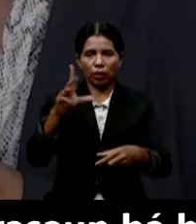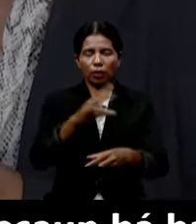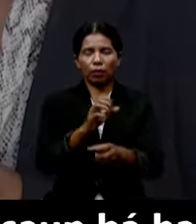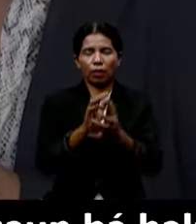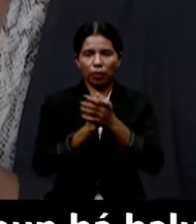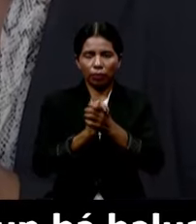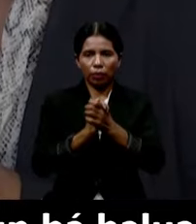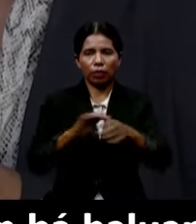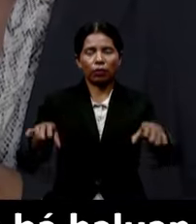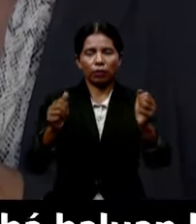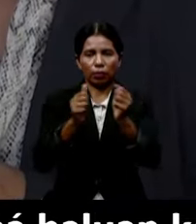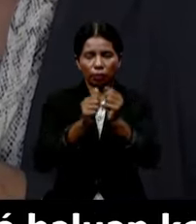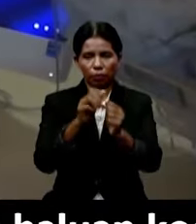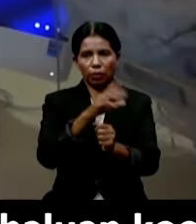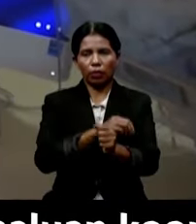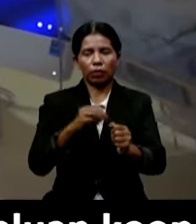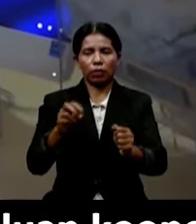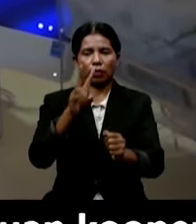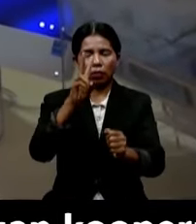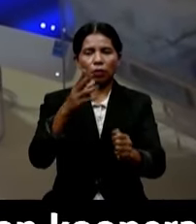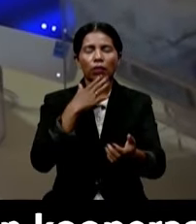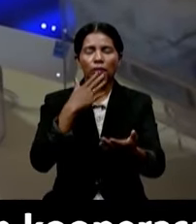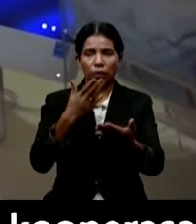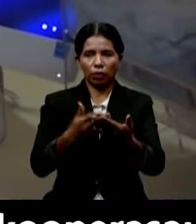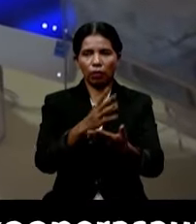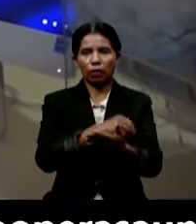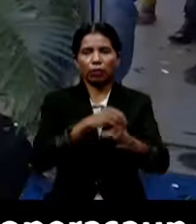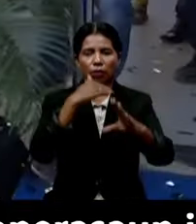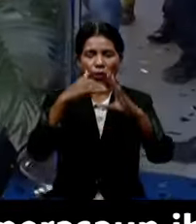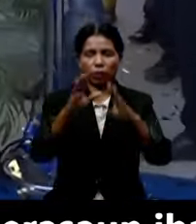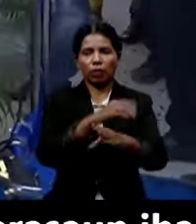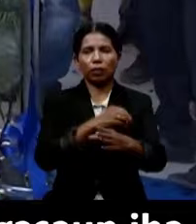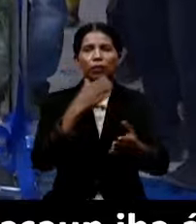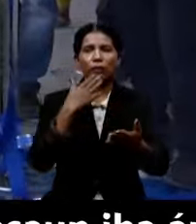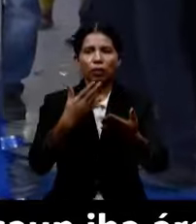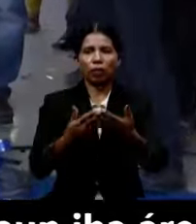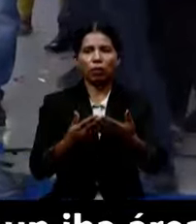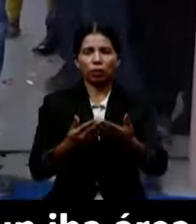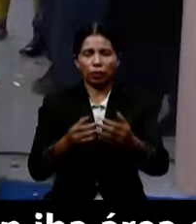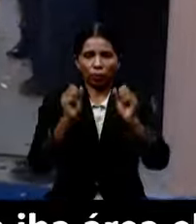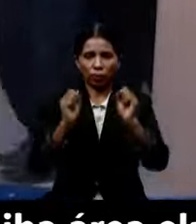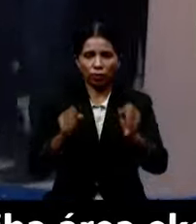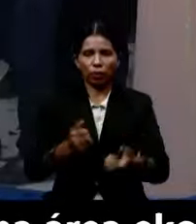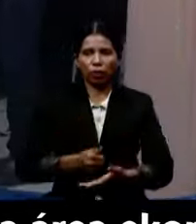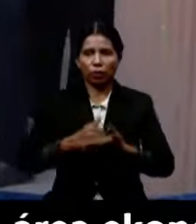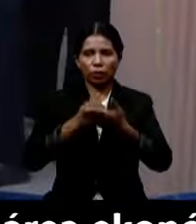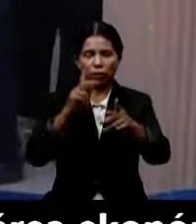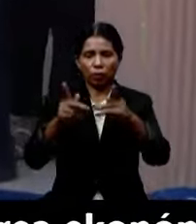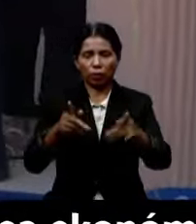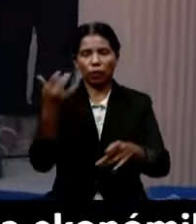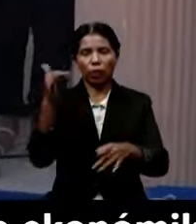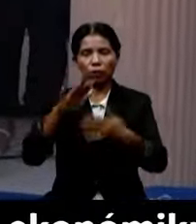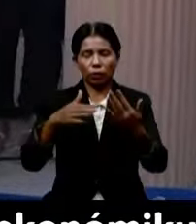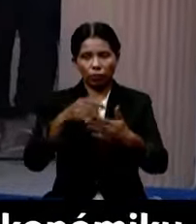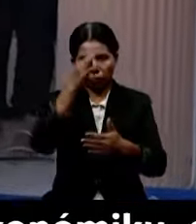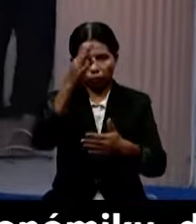belejamente em lutar serviço e cooperação entre parte rua e dia clio, transparência no eficiente lutar e bele facilita cliente sira e futuro.